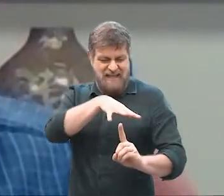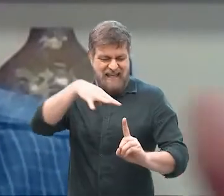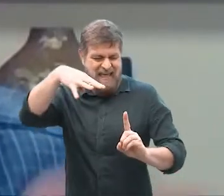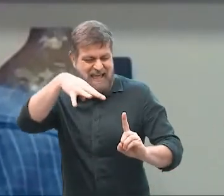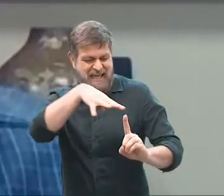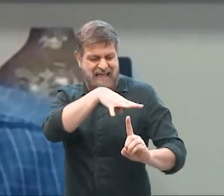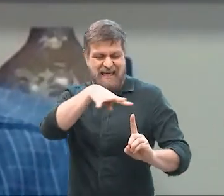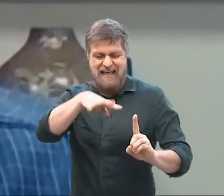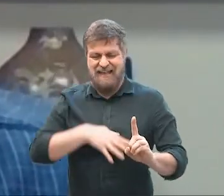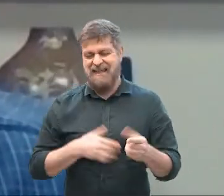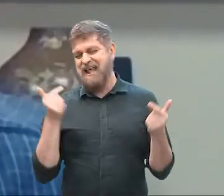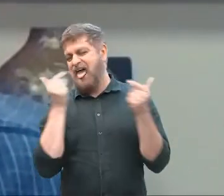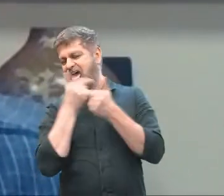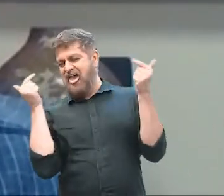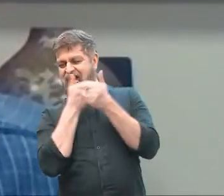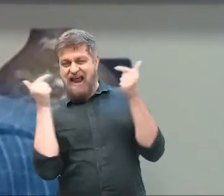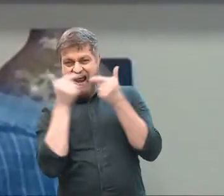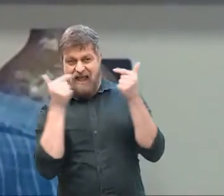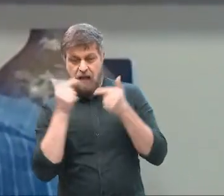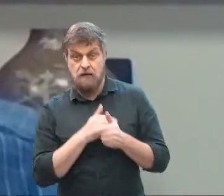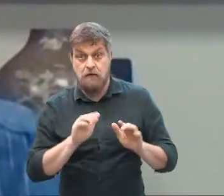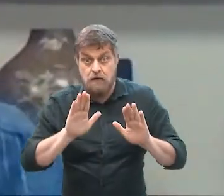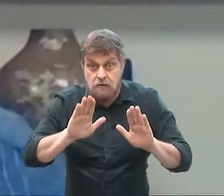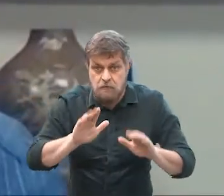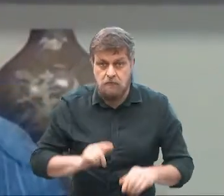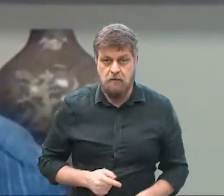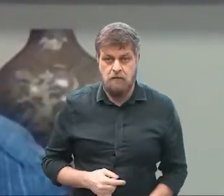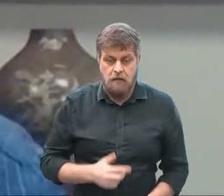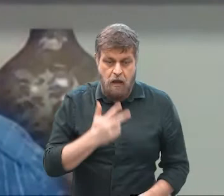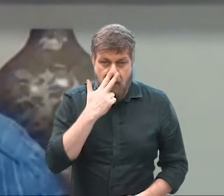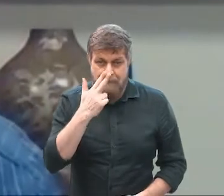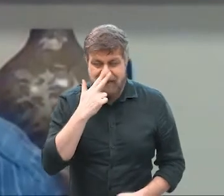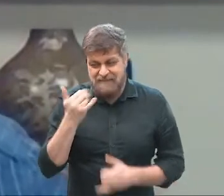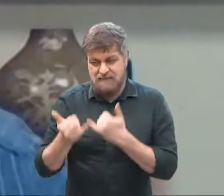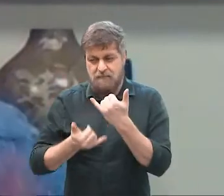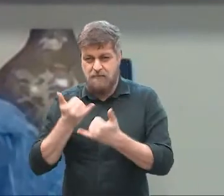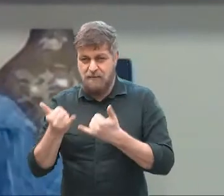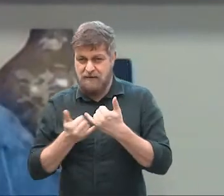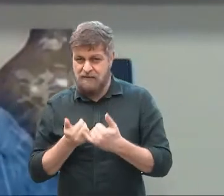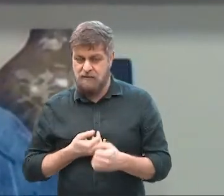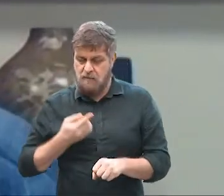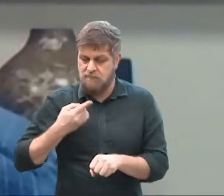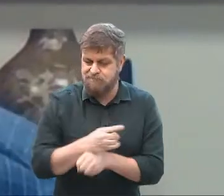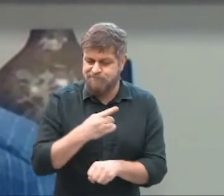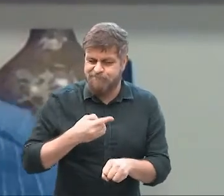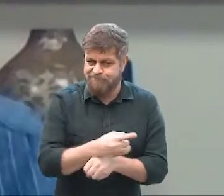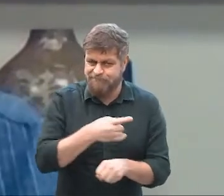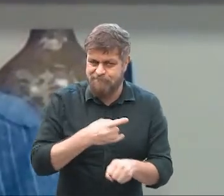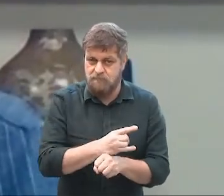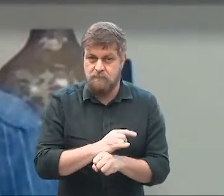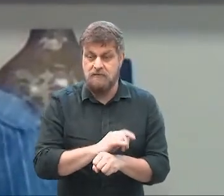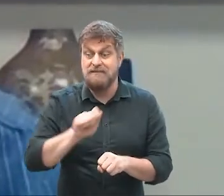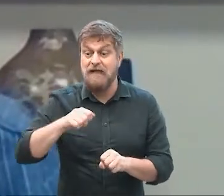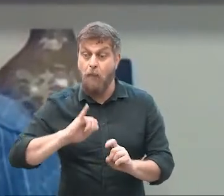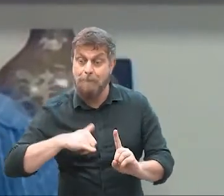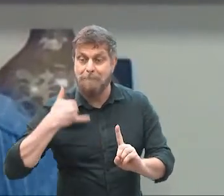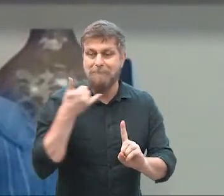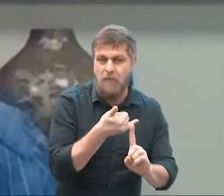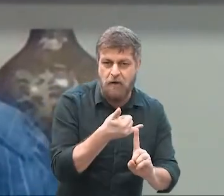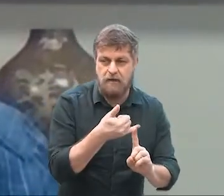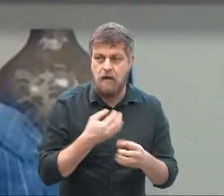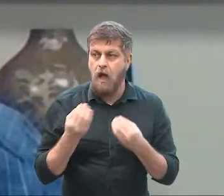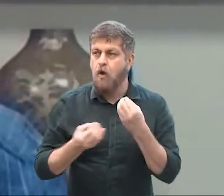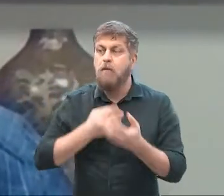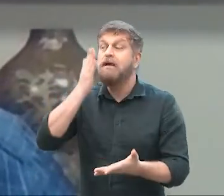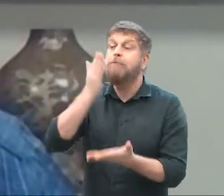ironizada, ridicularizada. Na verdade, pode até parecer uma brincadeira, mas é uma brincadeira de mau gosto. E nós precisamos coibir. Como é que você